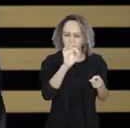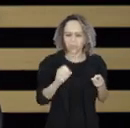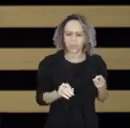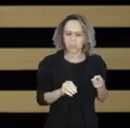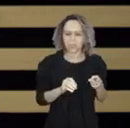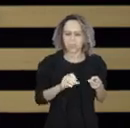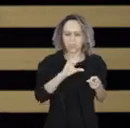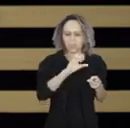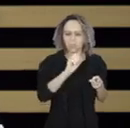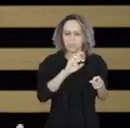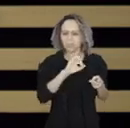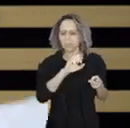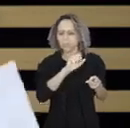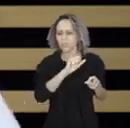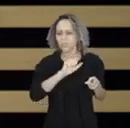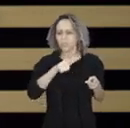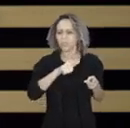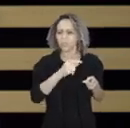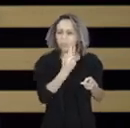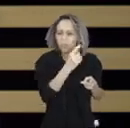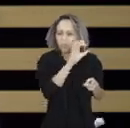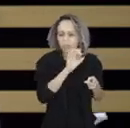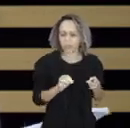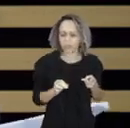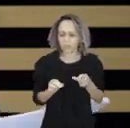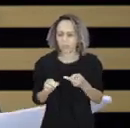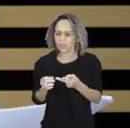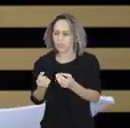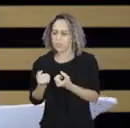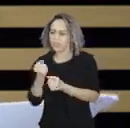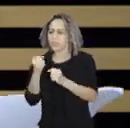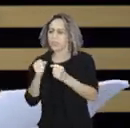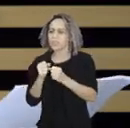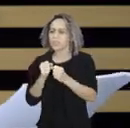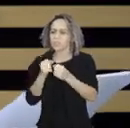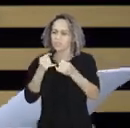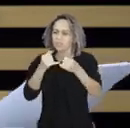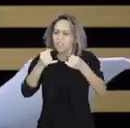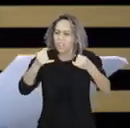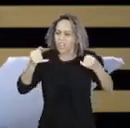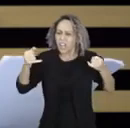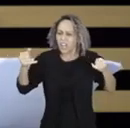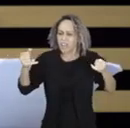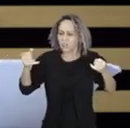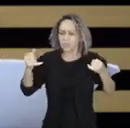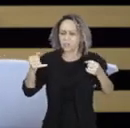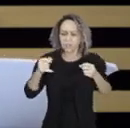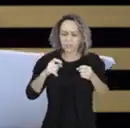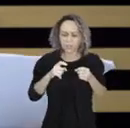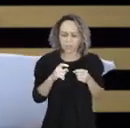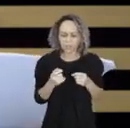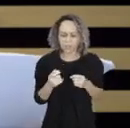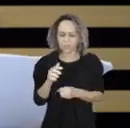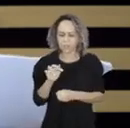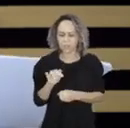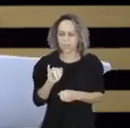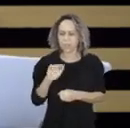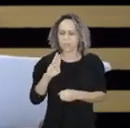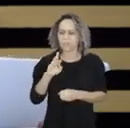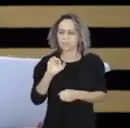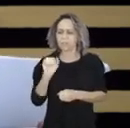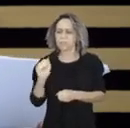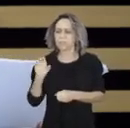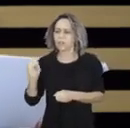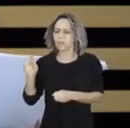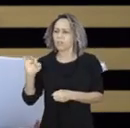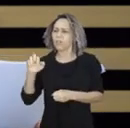1%. Fabricação de cabos e fibras óticas. China, 79%. Hong Kong, 3%.